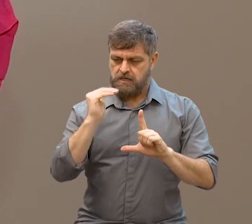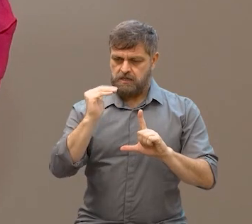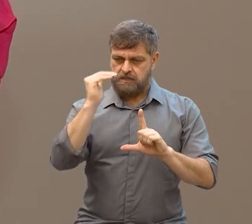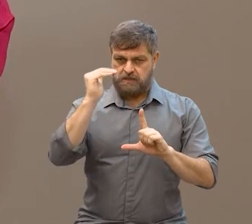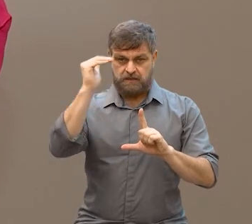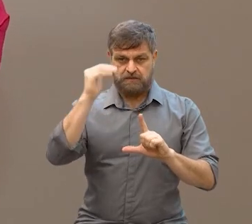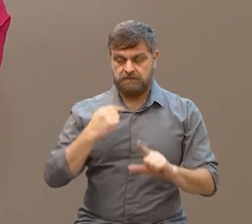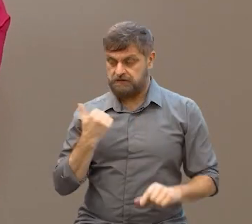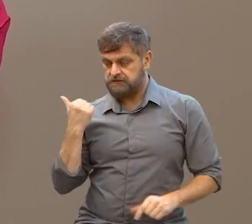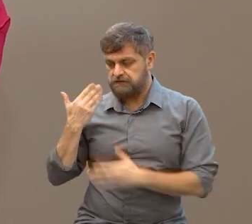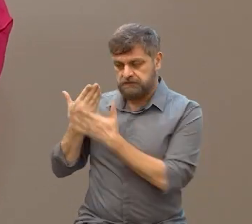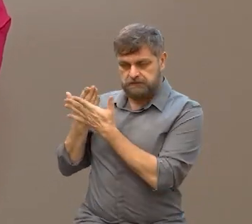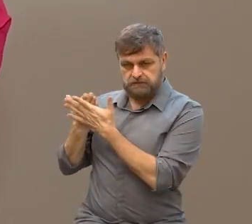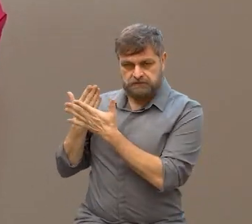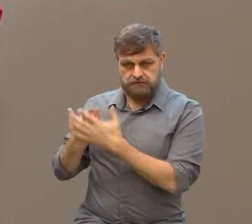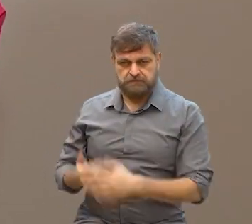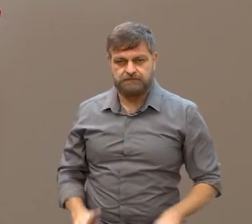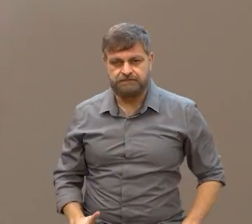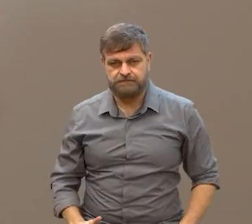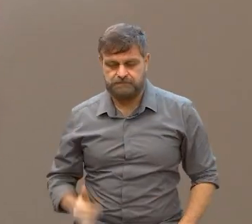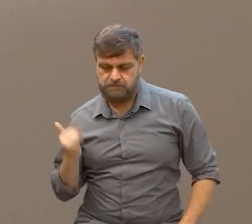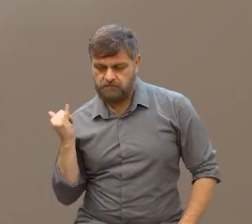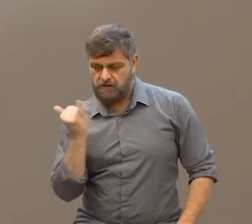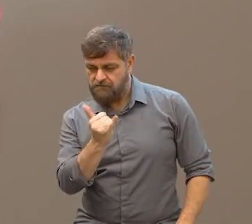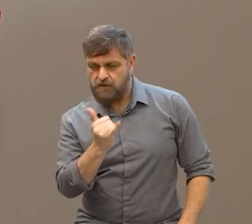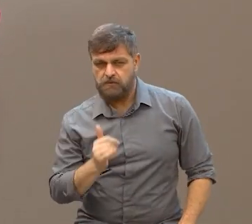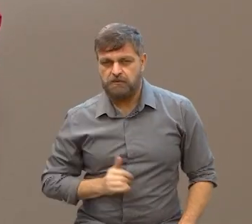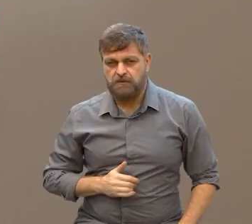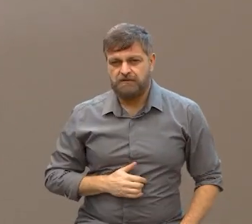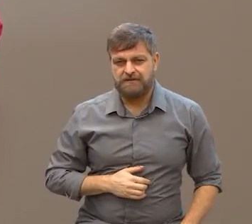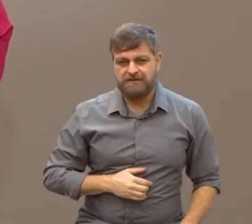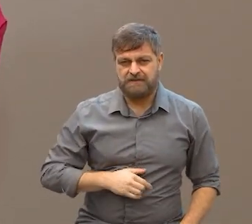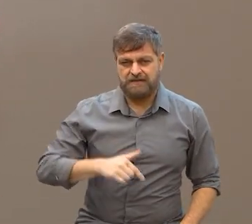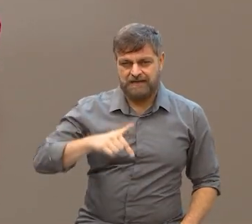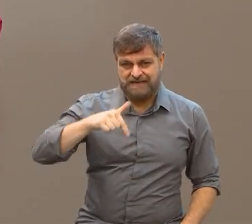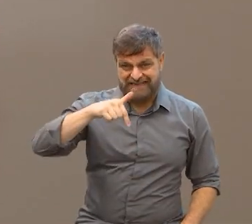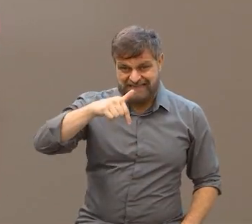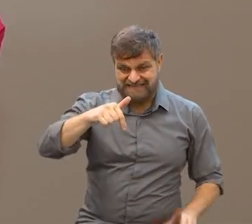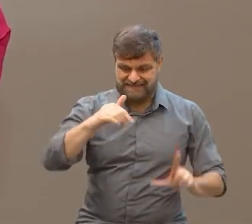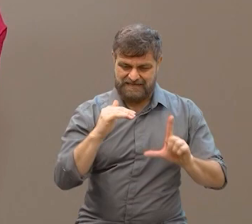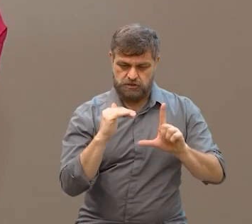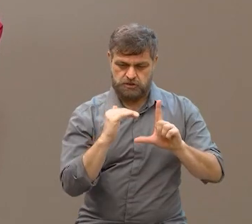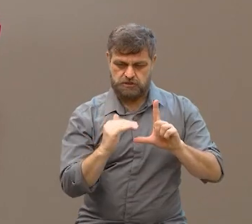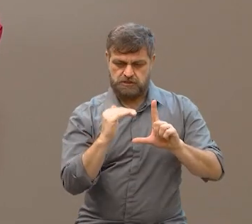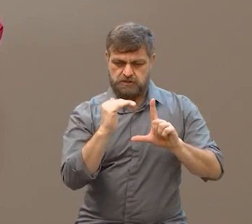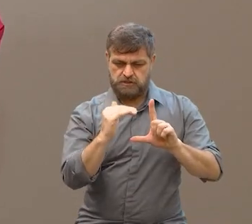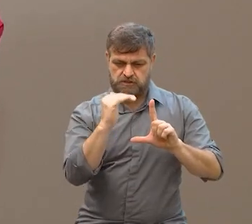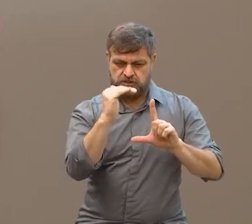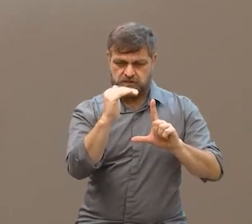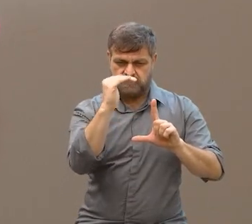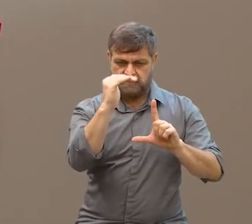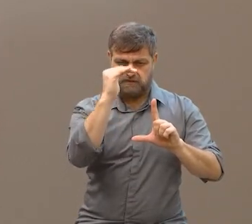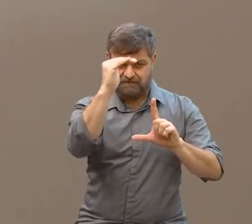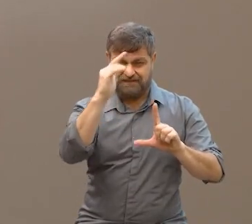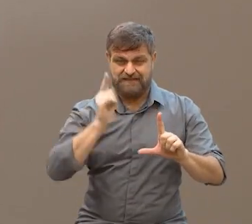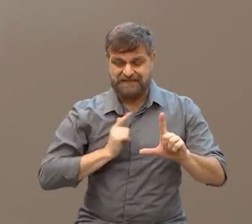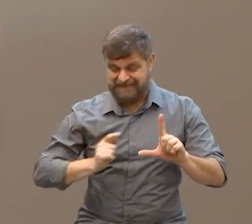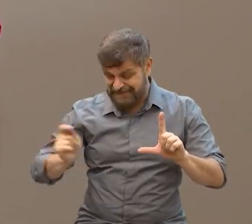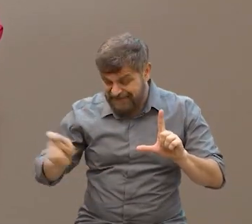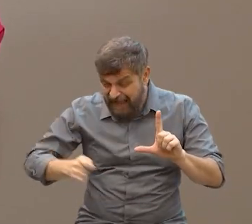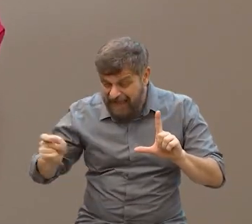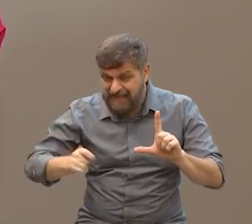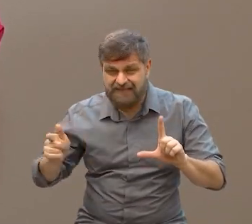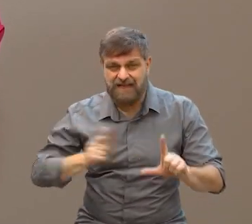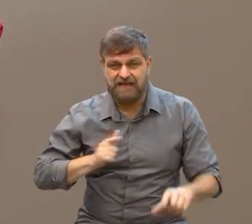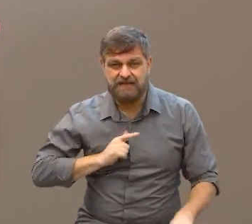e ele disse que ele fez mais ou menos em 7 níveis, dizendo que seria